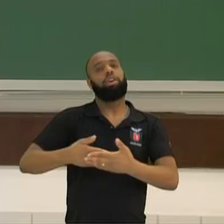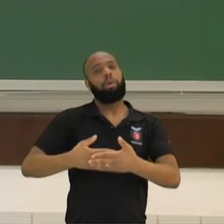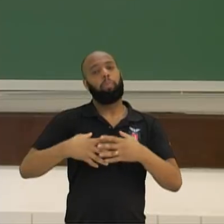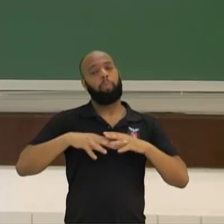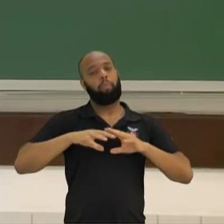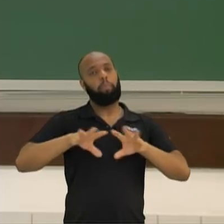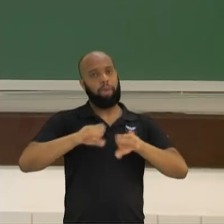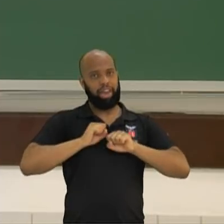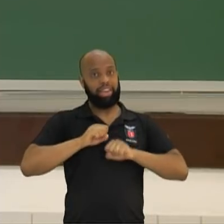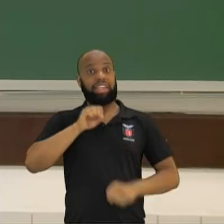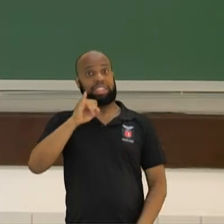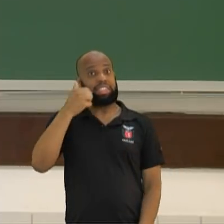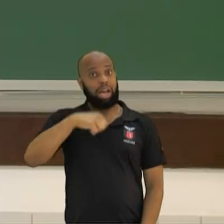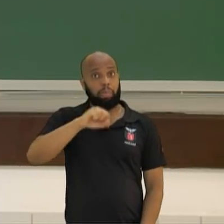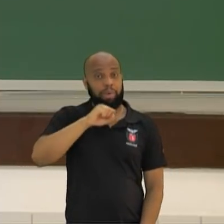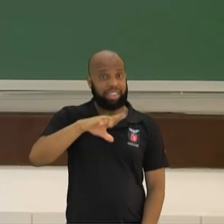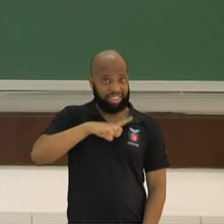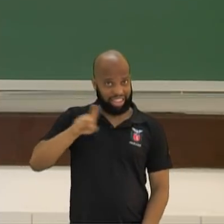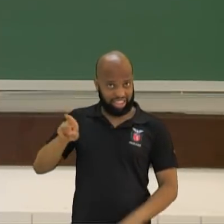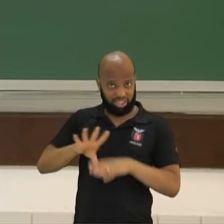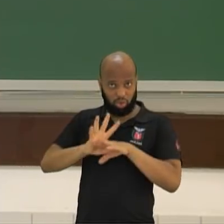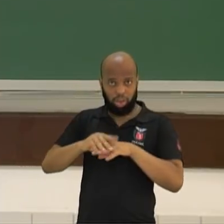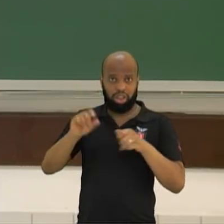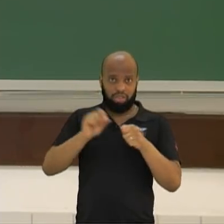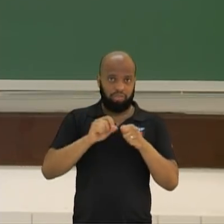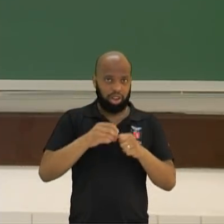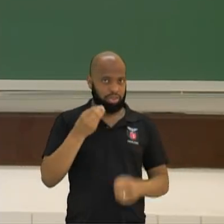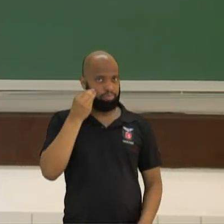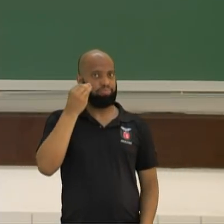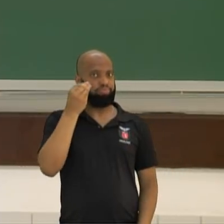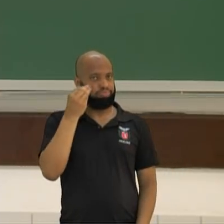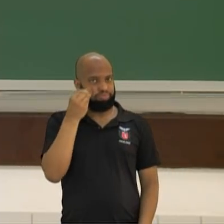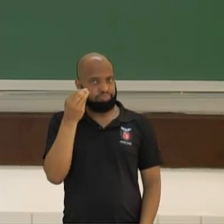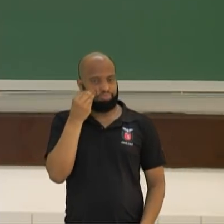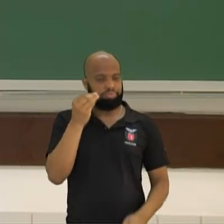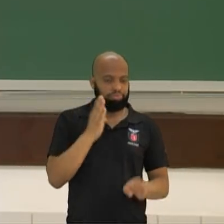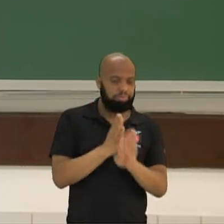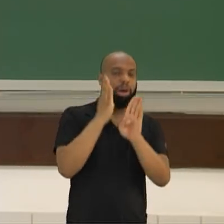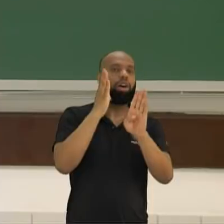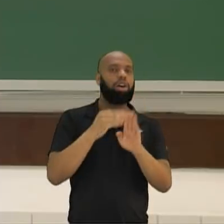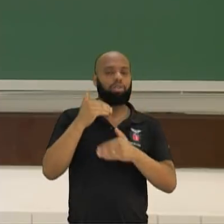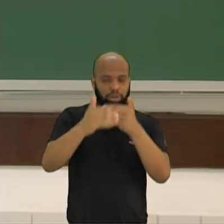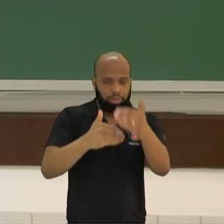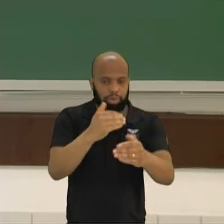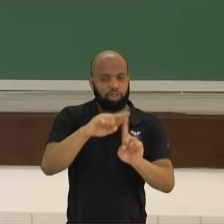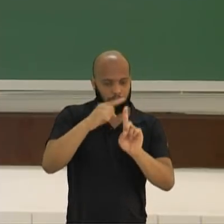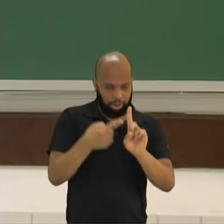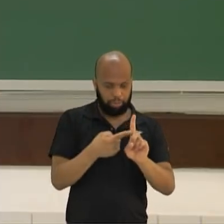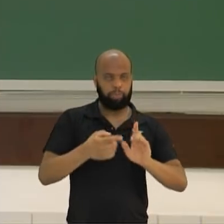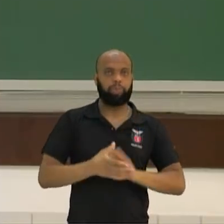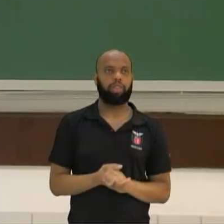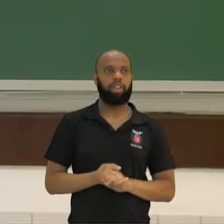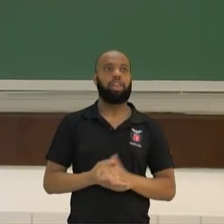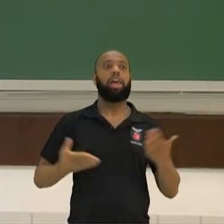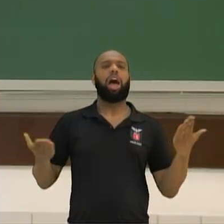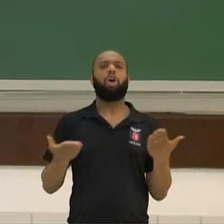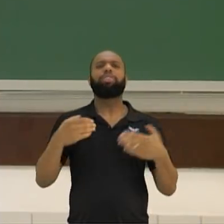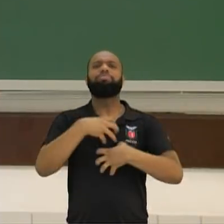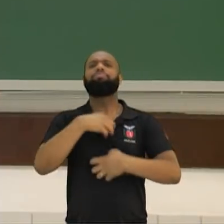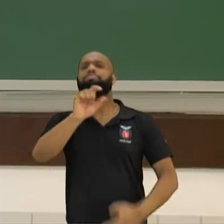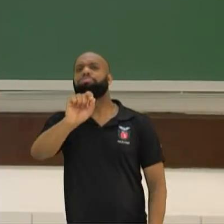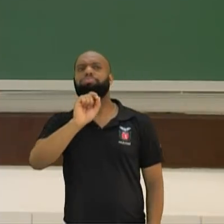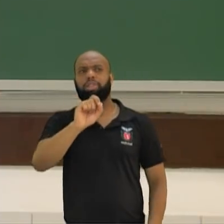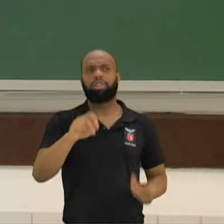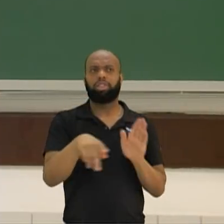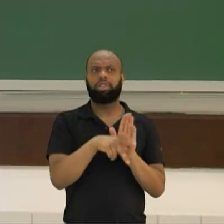da sífilis, né, seja feito o teste e ela faça o acompanhamento durante toda a gestação. Quanto aos sintomas